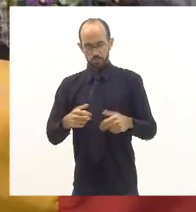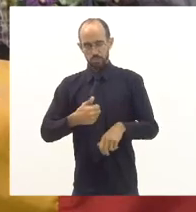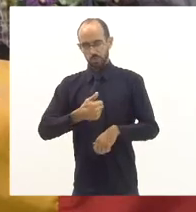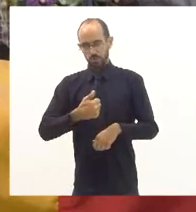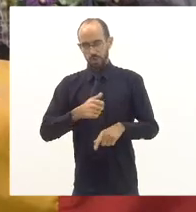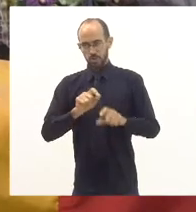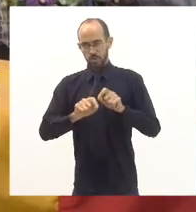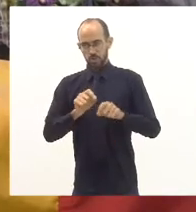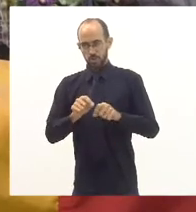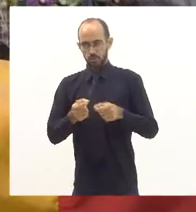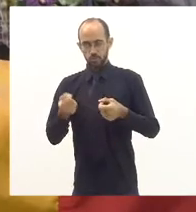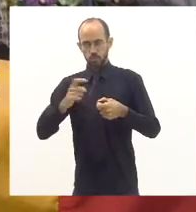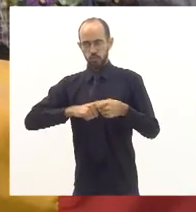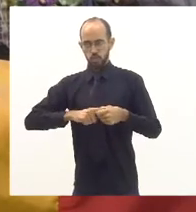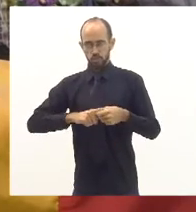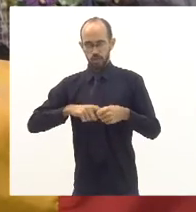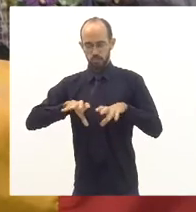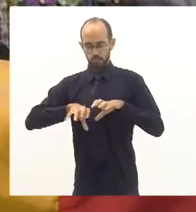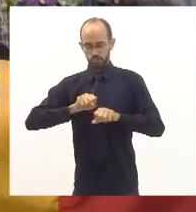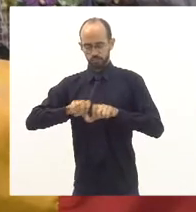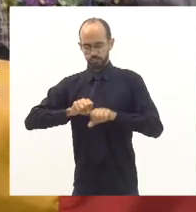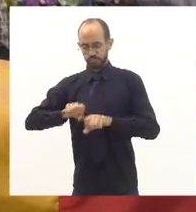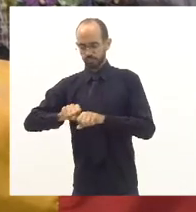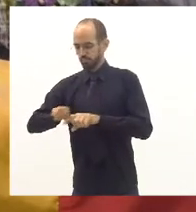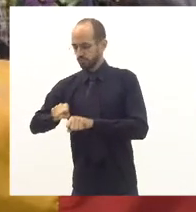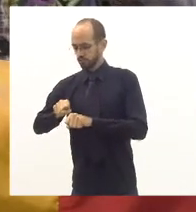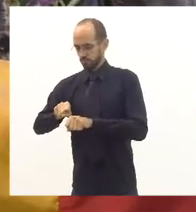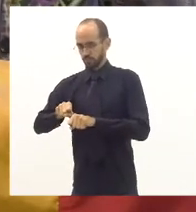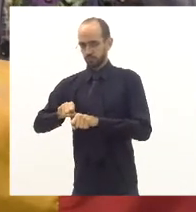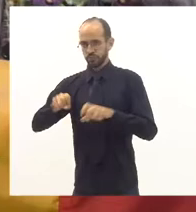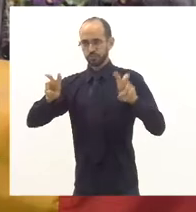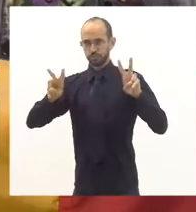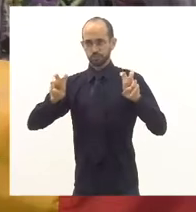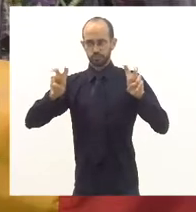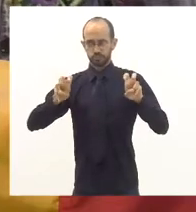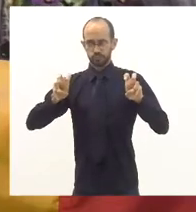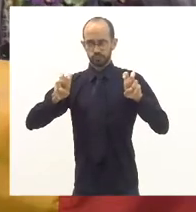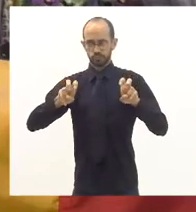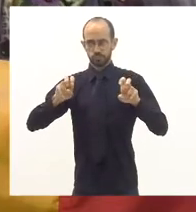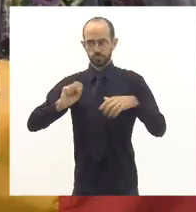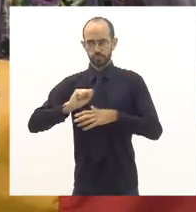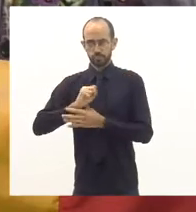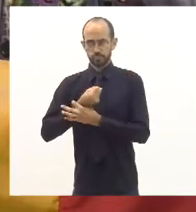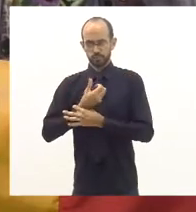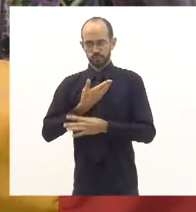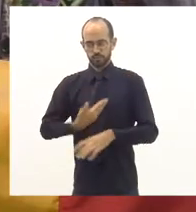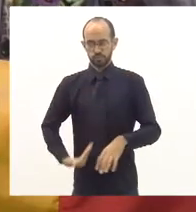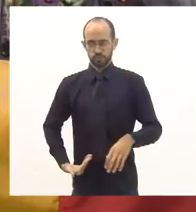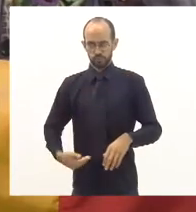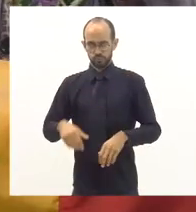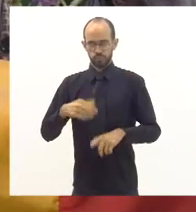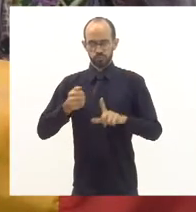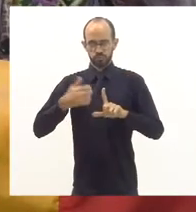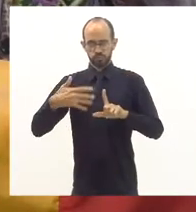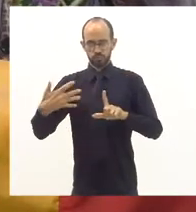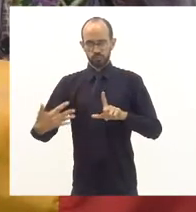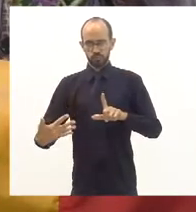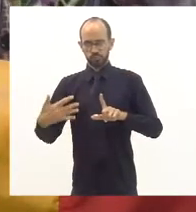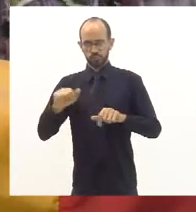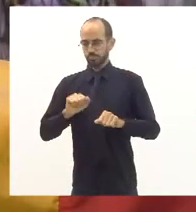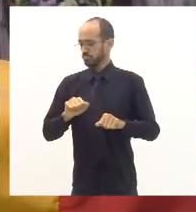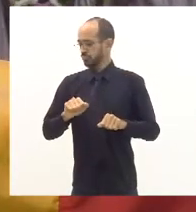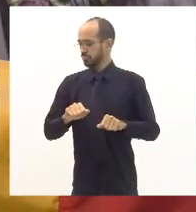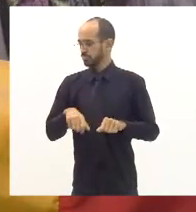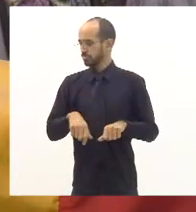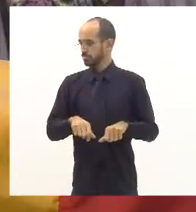Voltar às jornadas formativas para a comunidade sobre a temática de segurança pública e cidadania LGBT. 2,